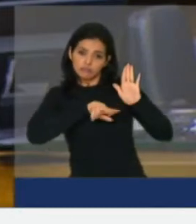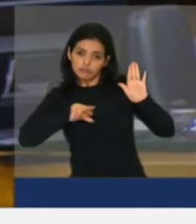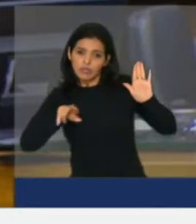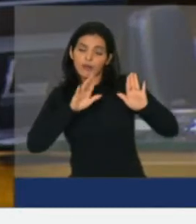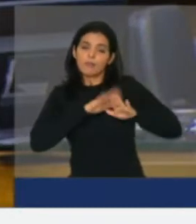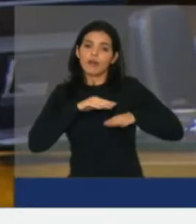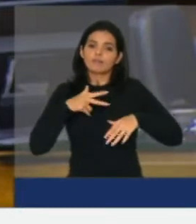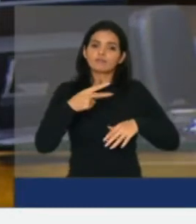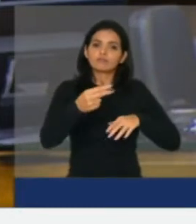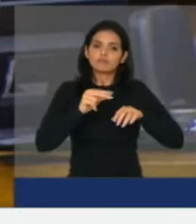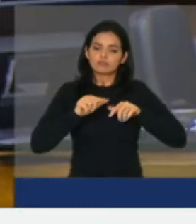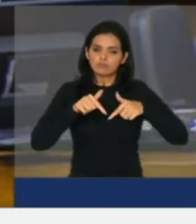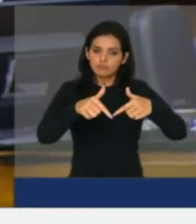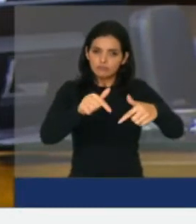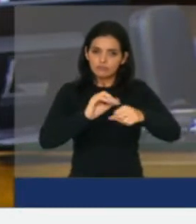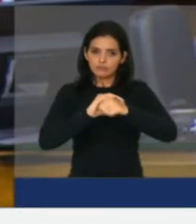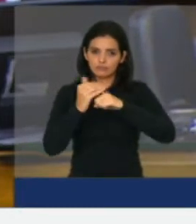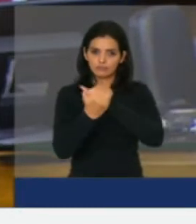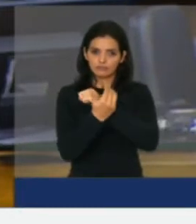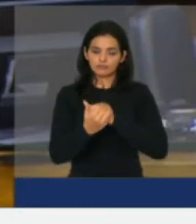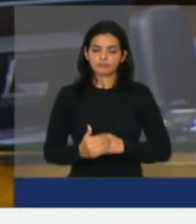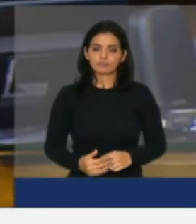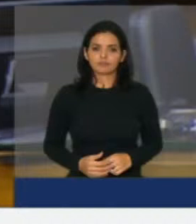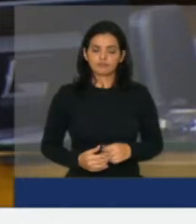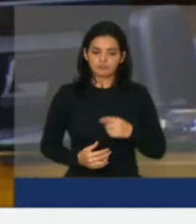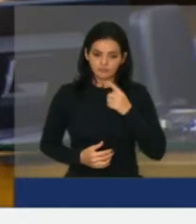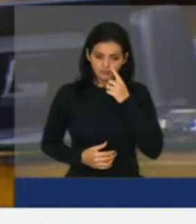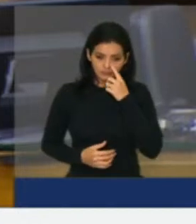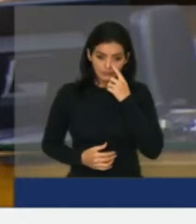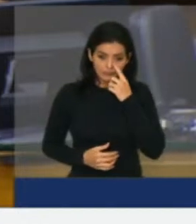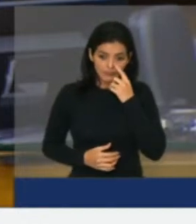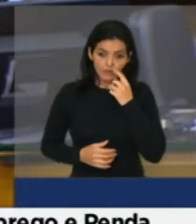consequências da emergência de saúde pública de importância